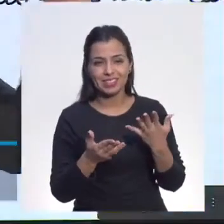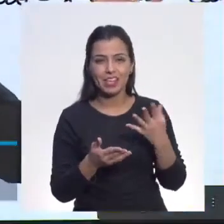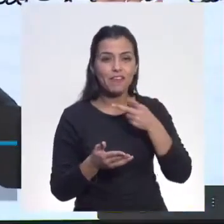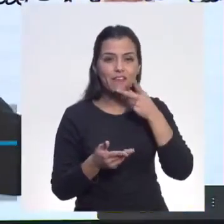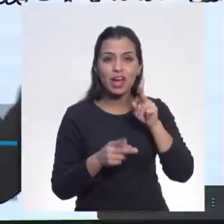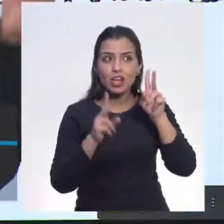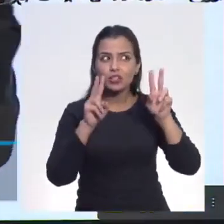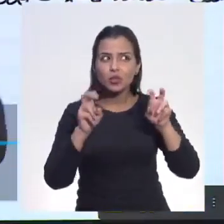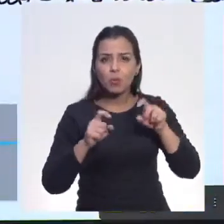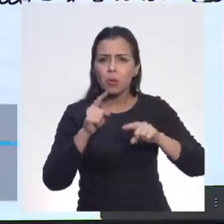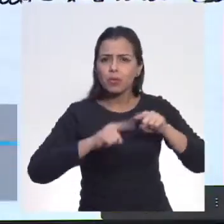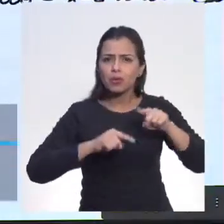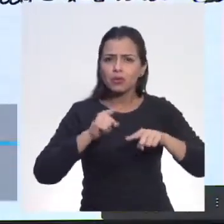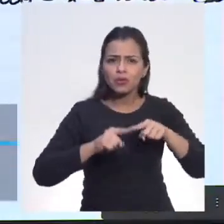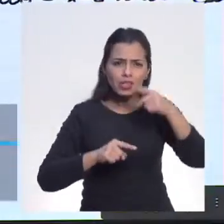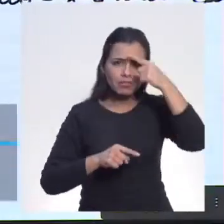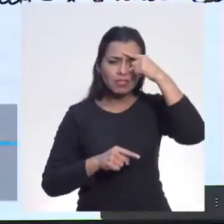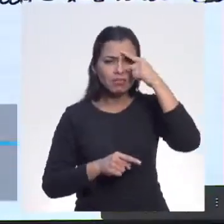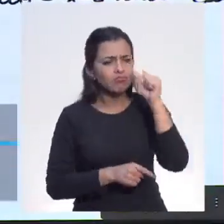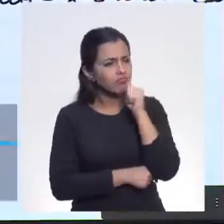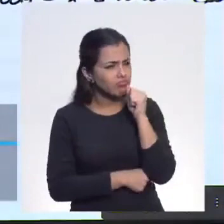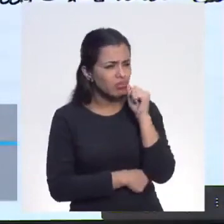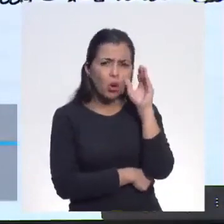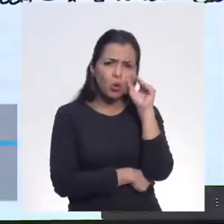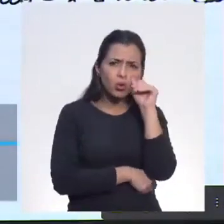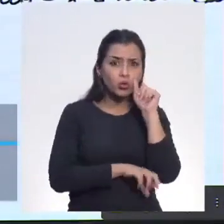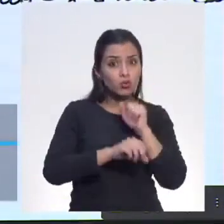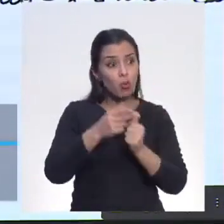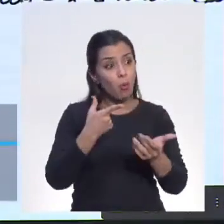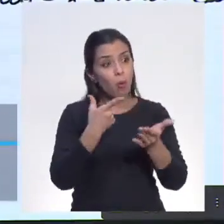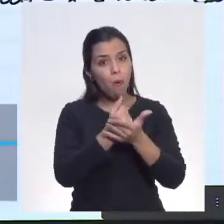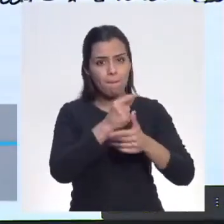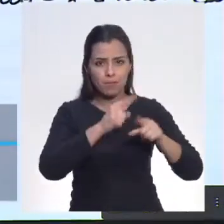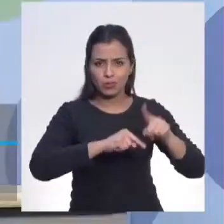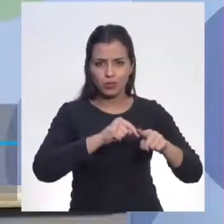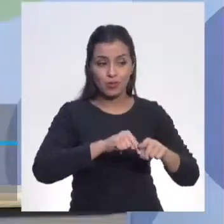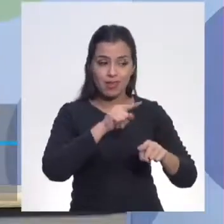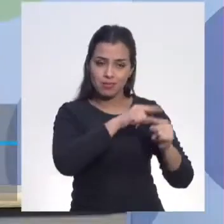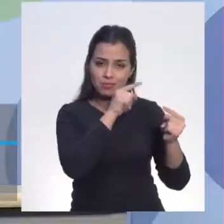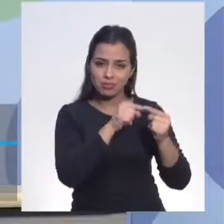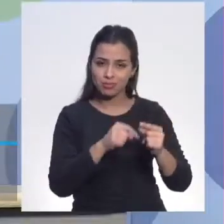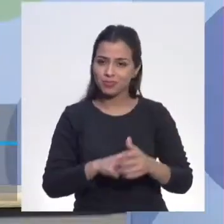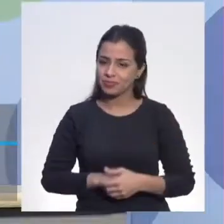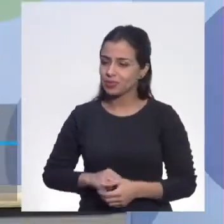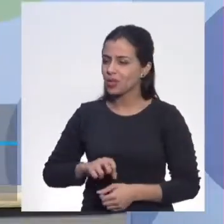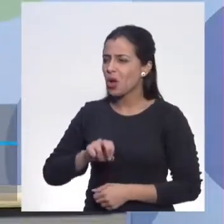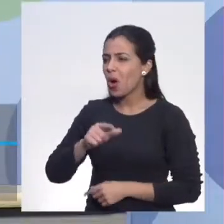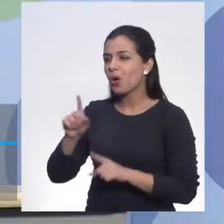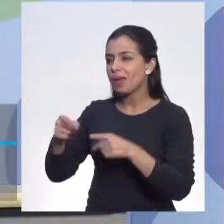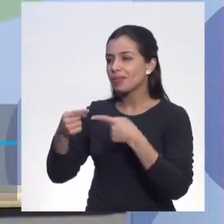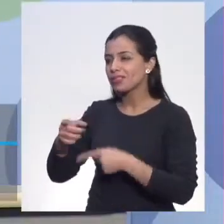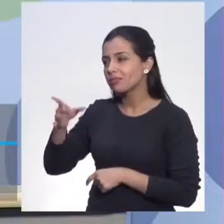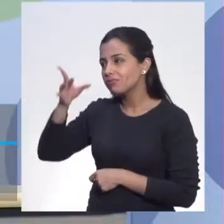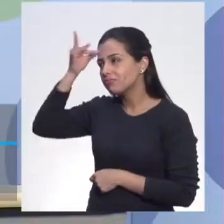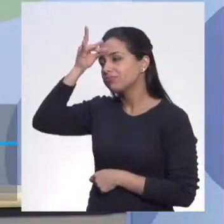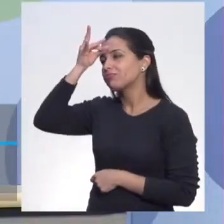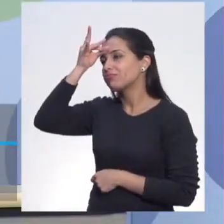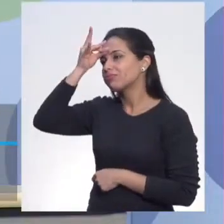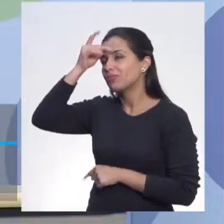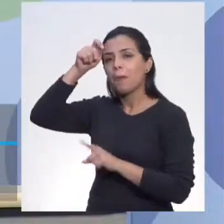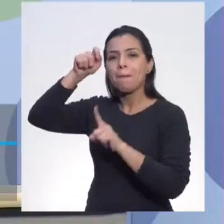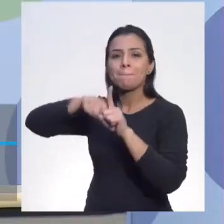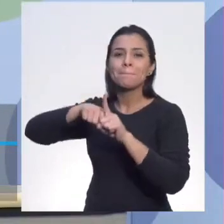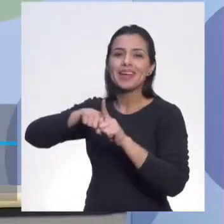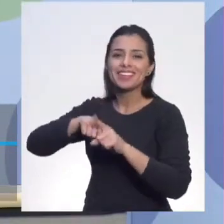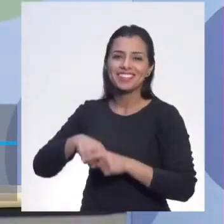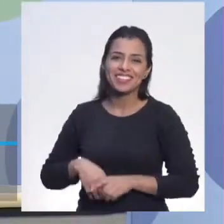sobre aquele produto e que fazia você ficar curioso e até mesmo comprar aquele produto. A ideia é essa. Ou que fica na cabeça uma semana, um mês. Só que como a